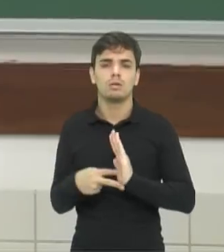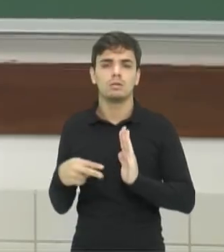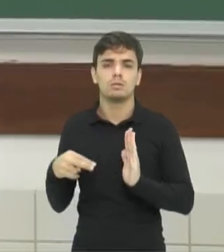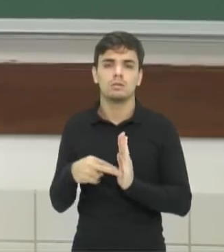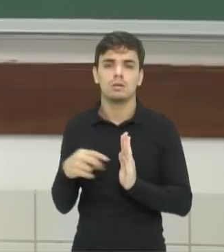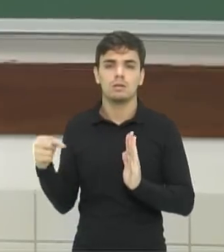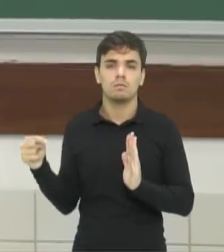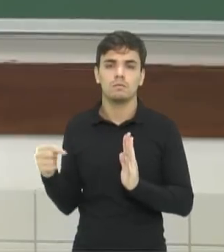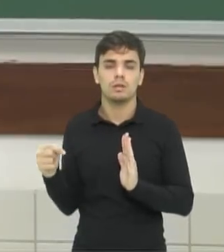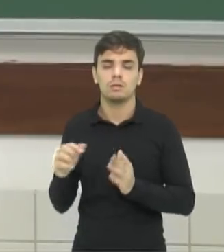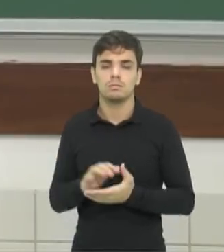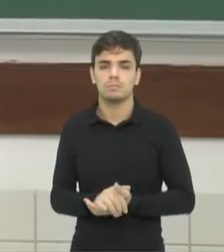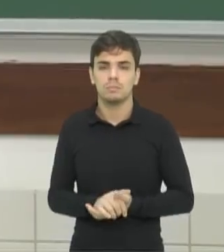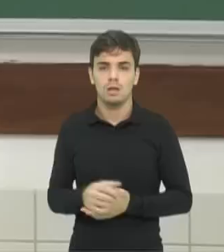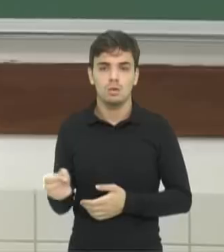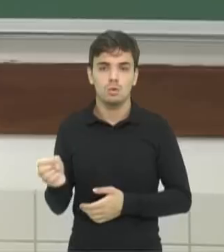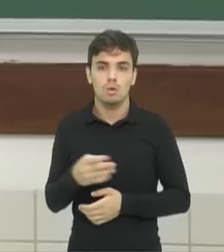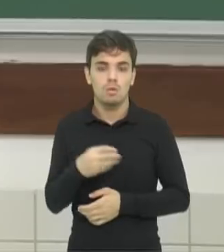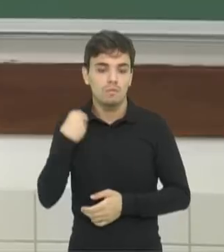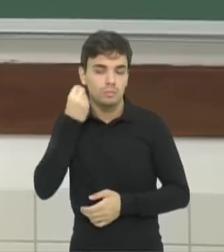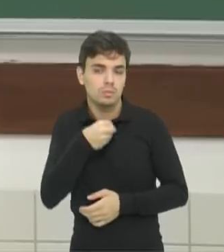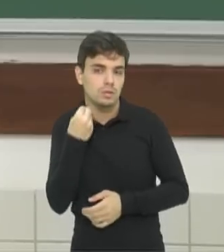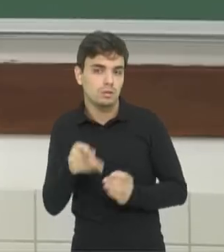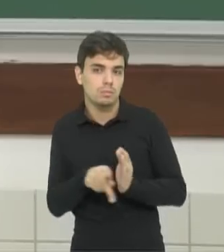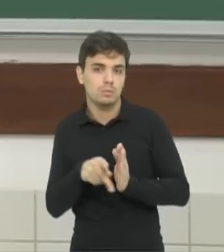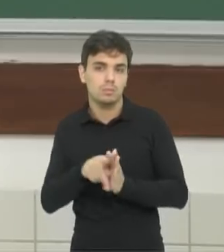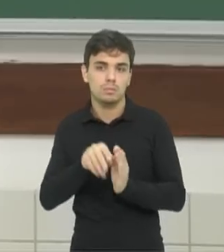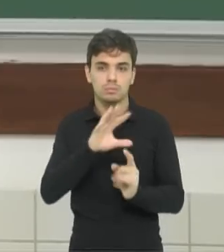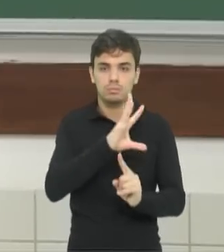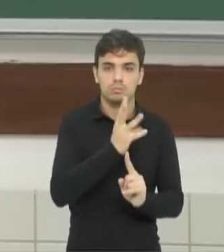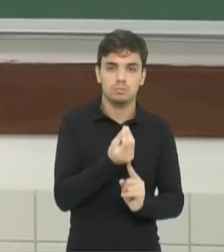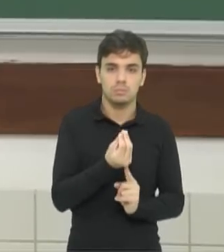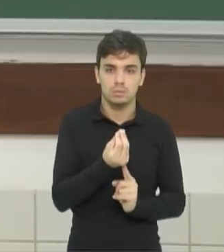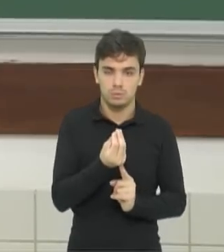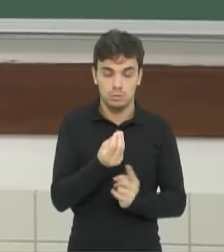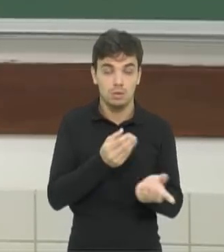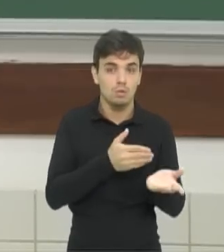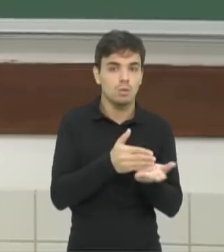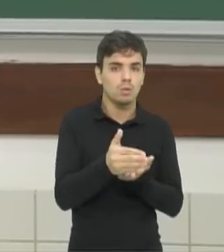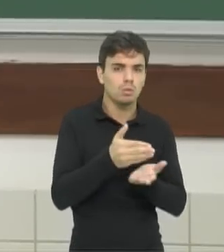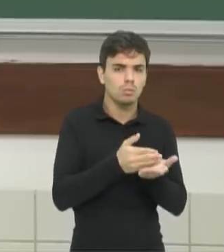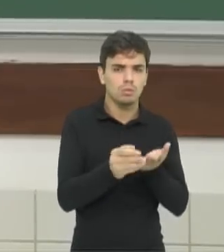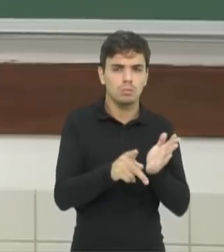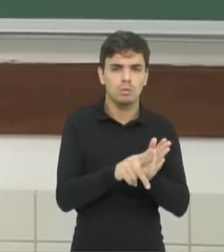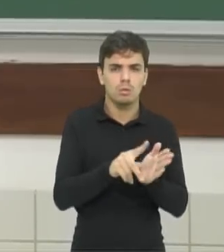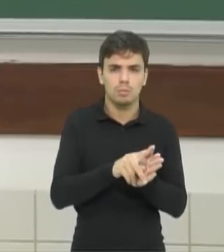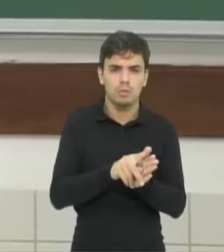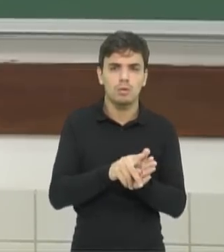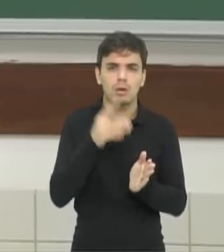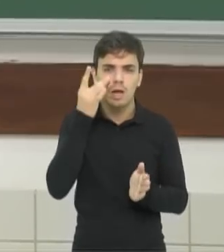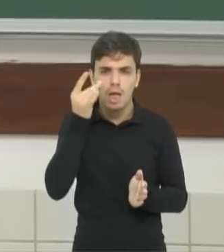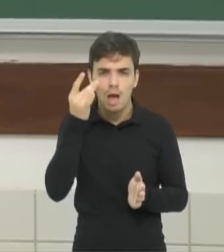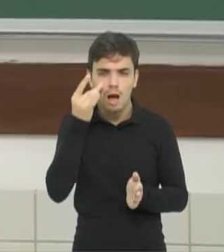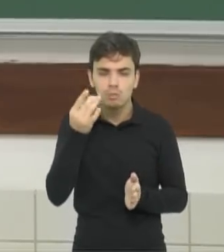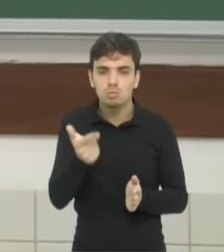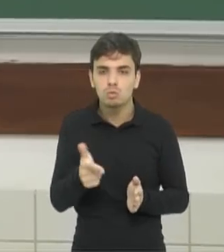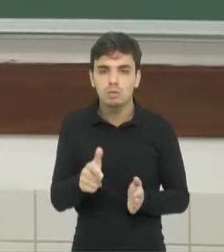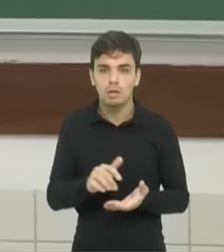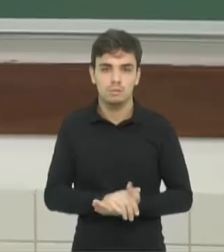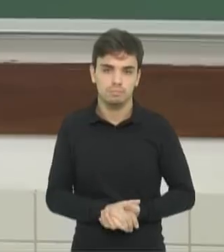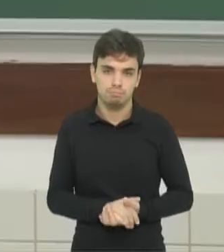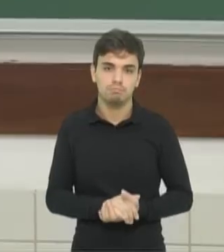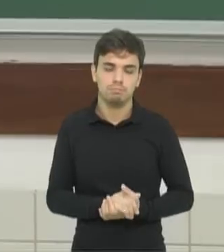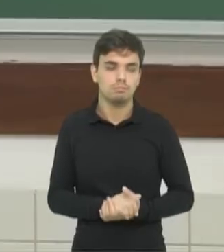passo dado de novas experiências da arte, ou seja, começou a sair, digamos, do real. Não é legal? Bem interessante,